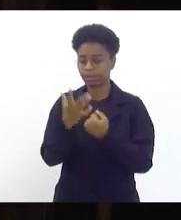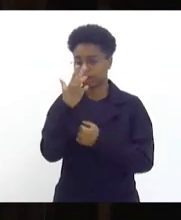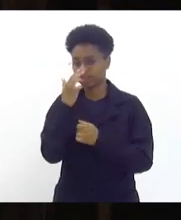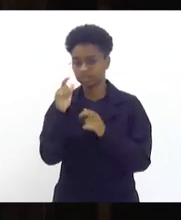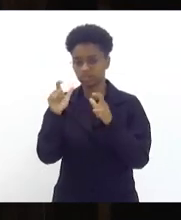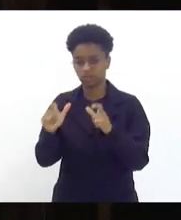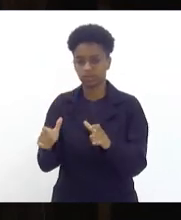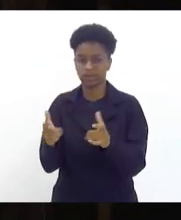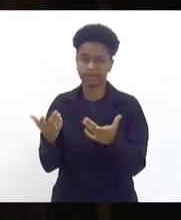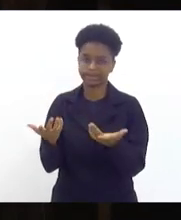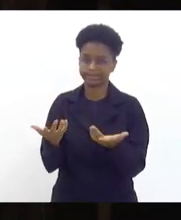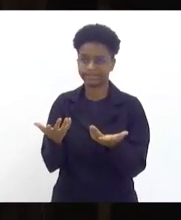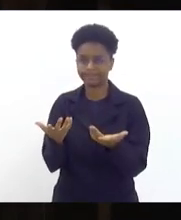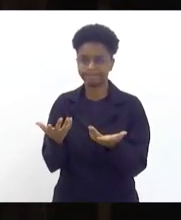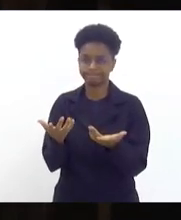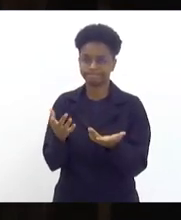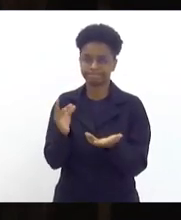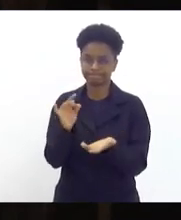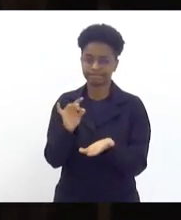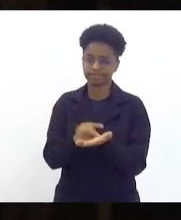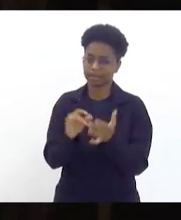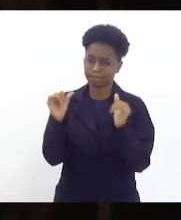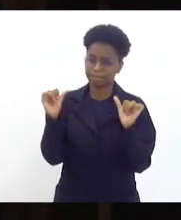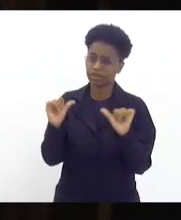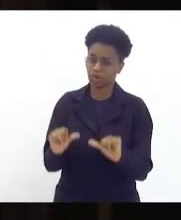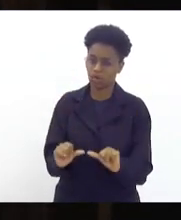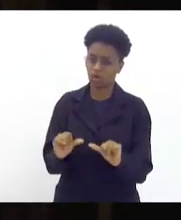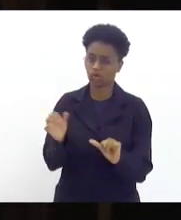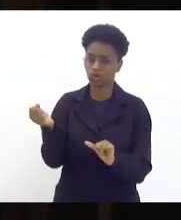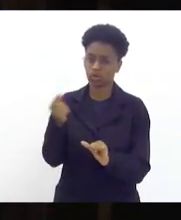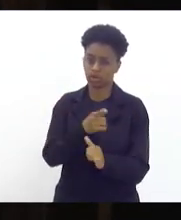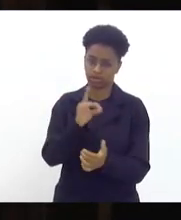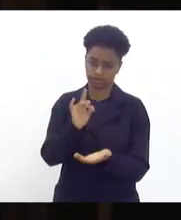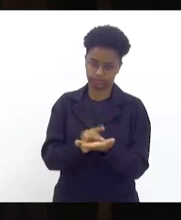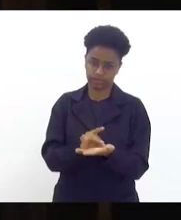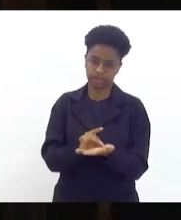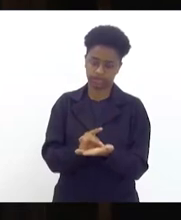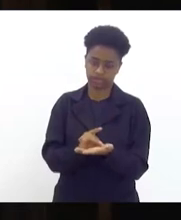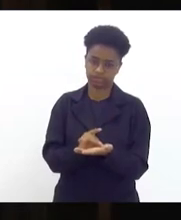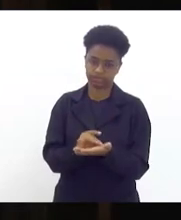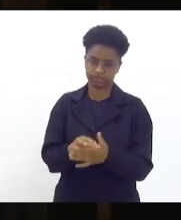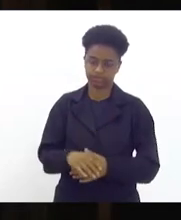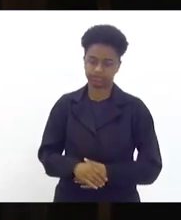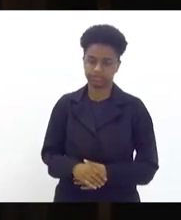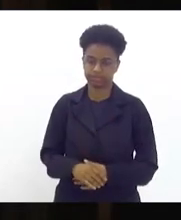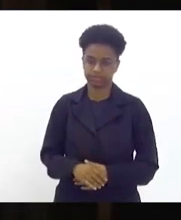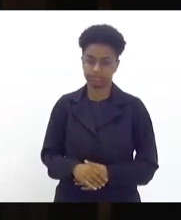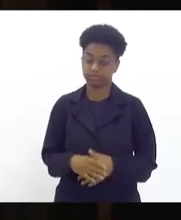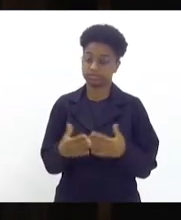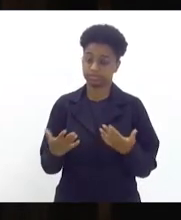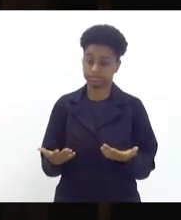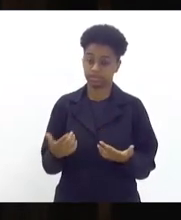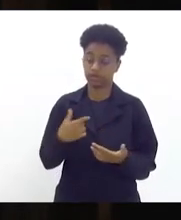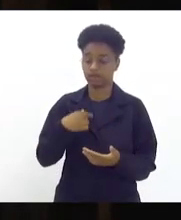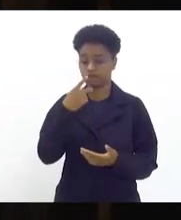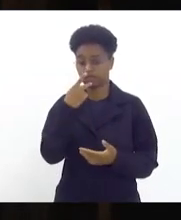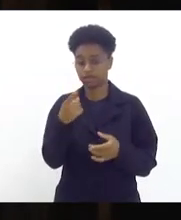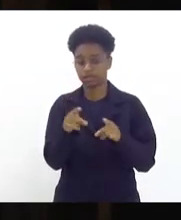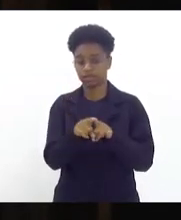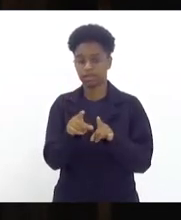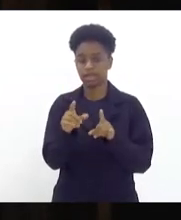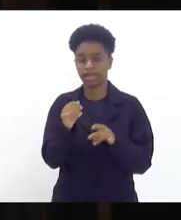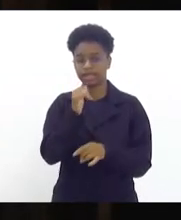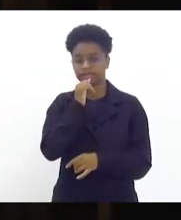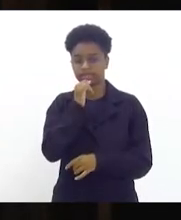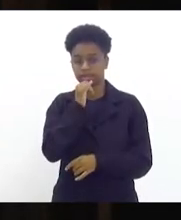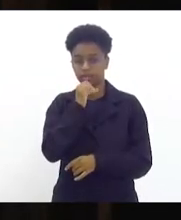tivesse numa situação muito pior do que está e ela não está eu sinto até o exemplo com relação ao